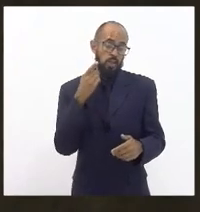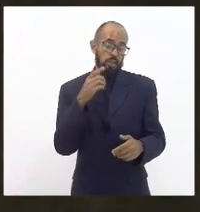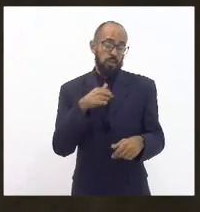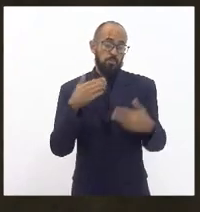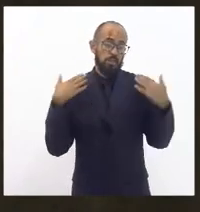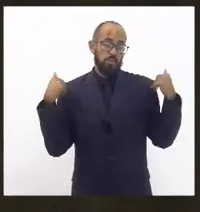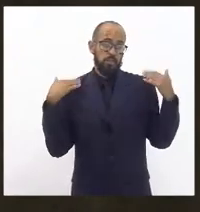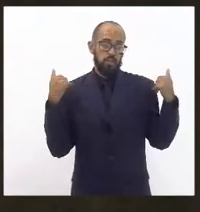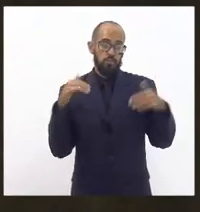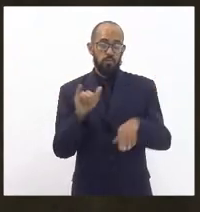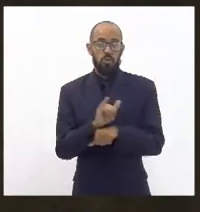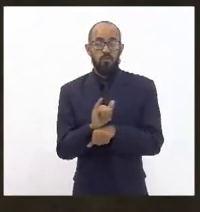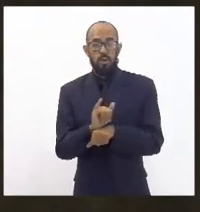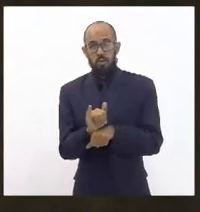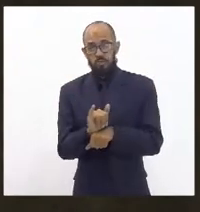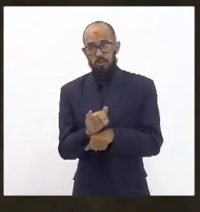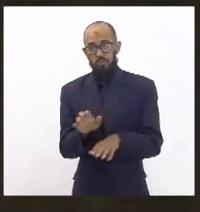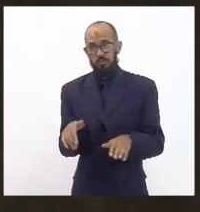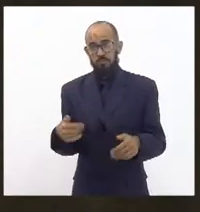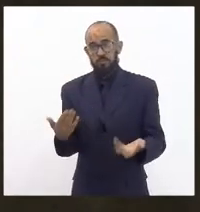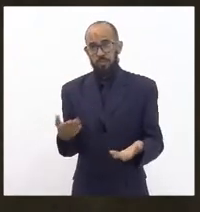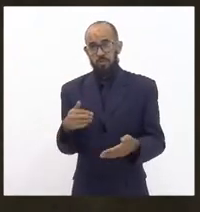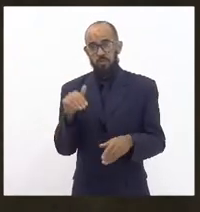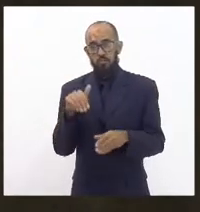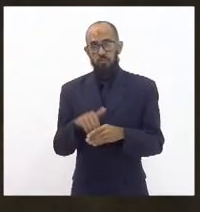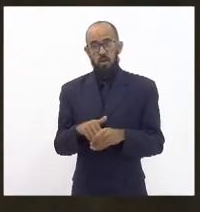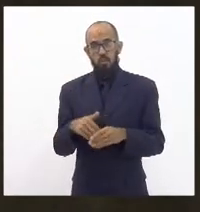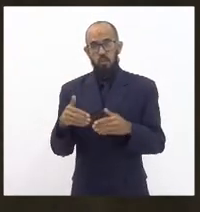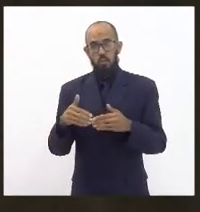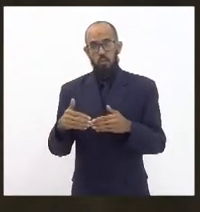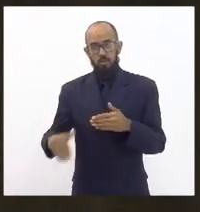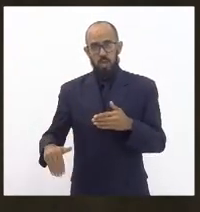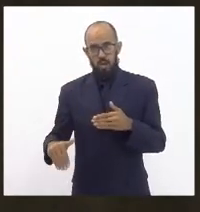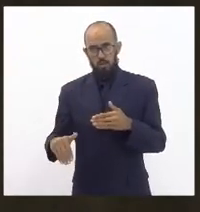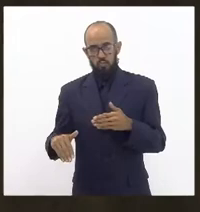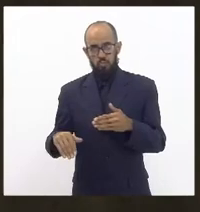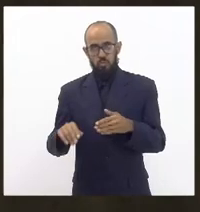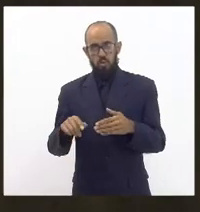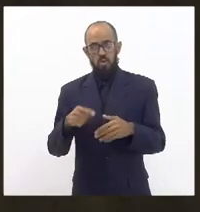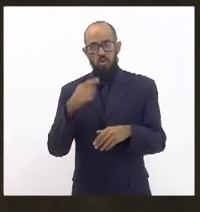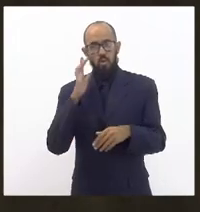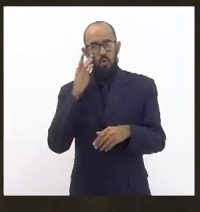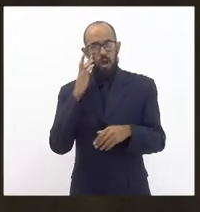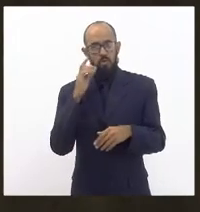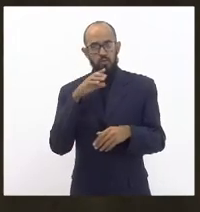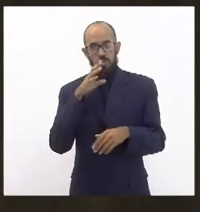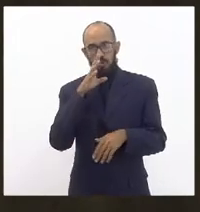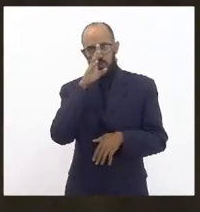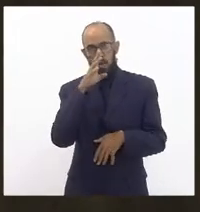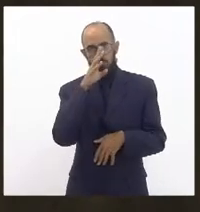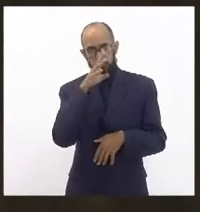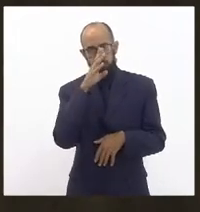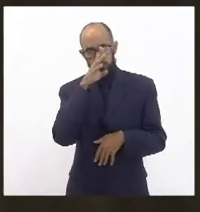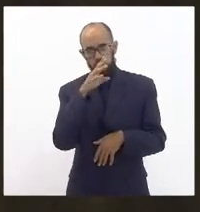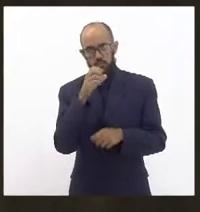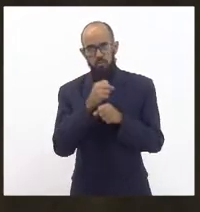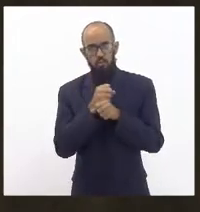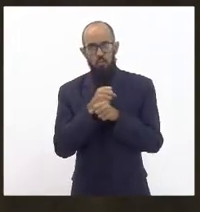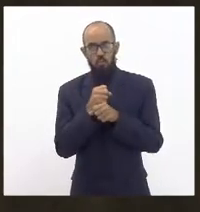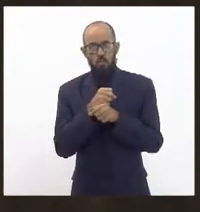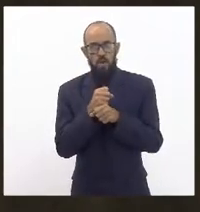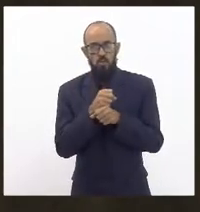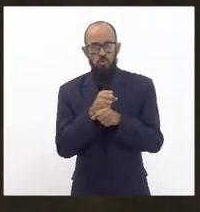então quero registrar excelência o meu voto contrário ao que eu considero essa aberração em ano Eleitoral de querendo